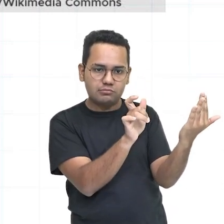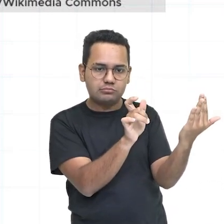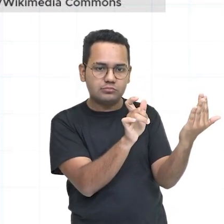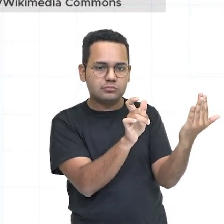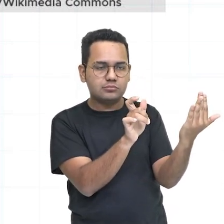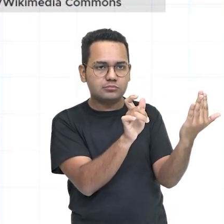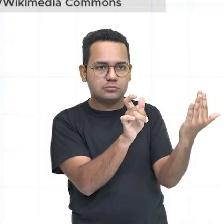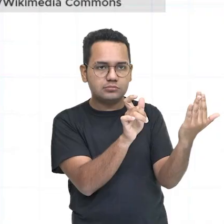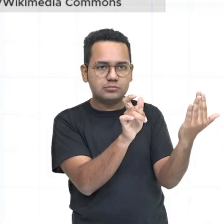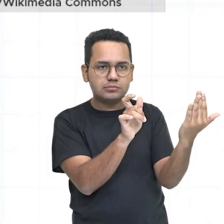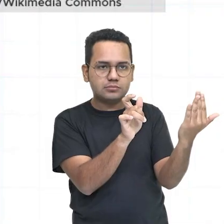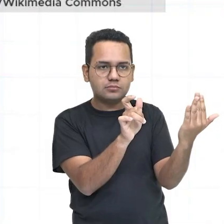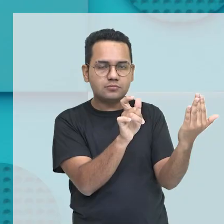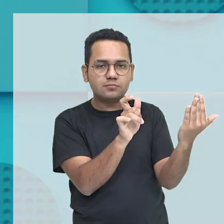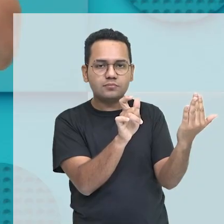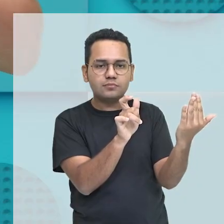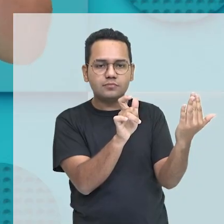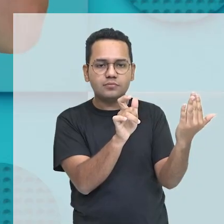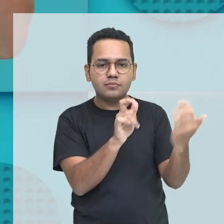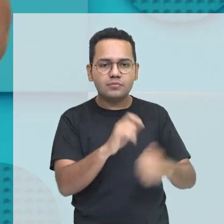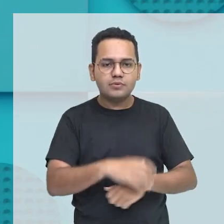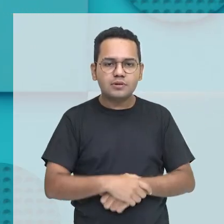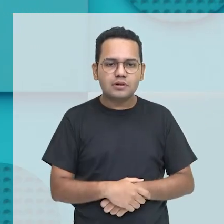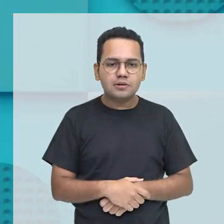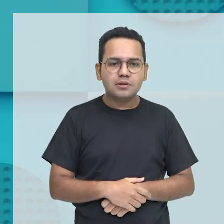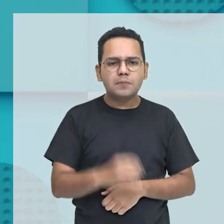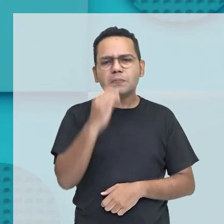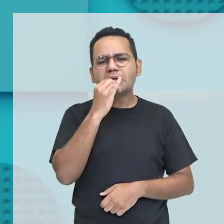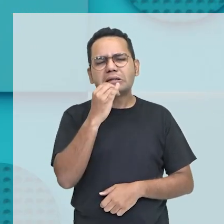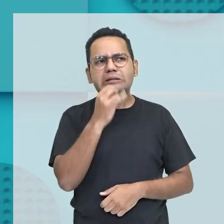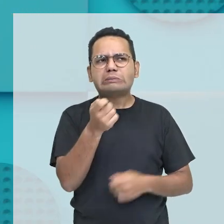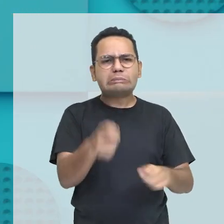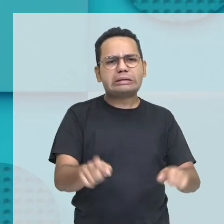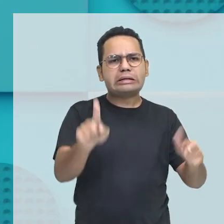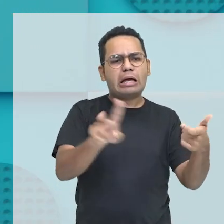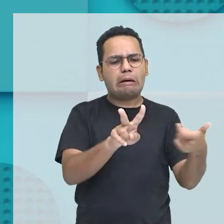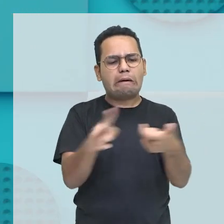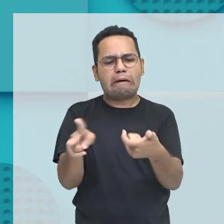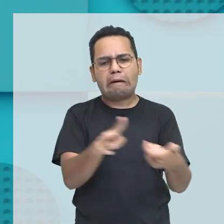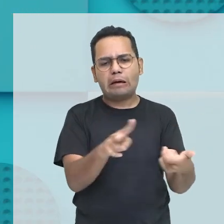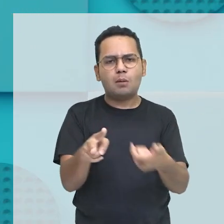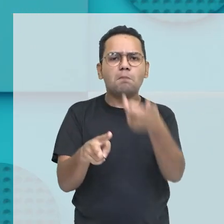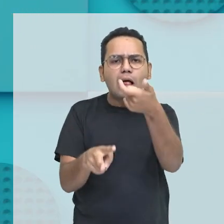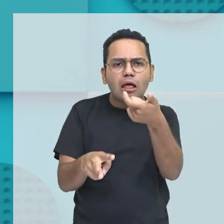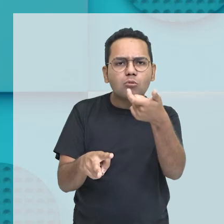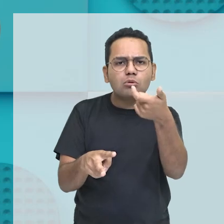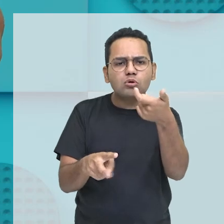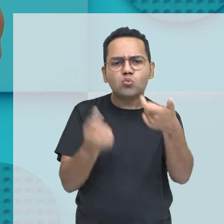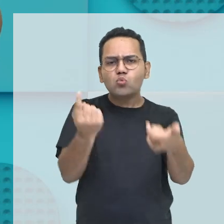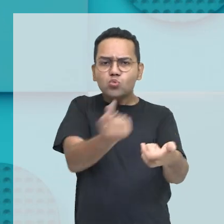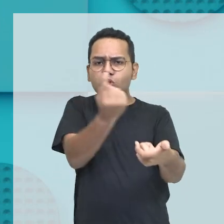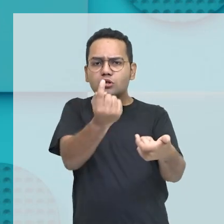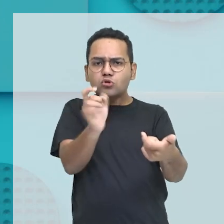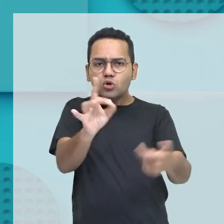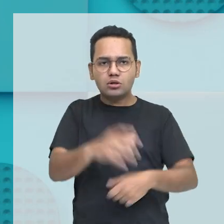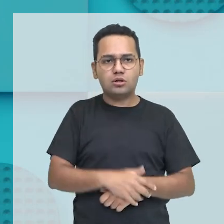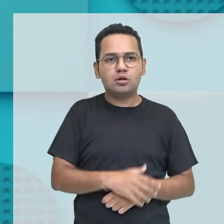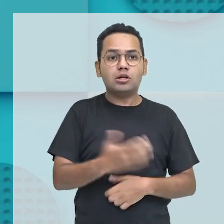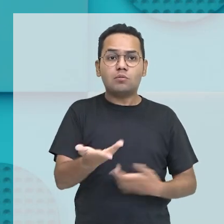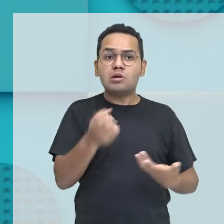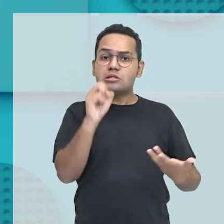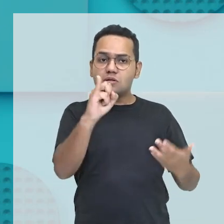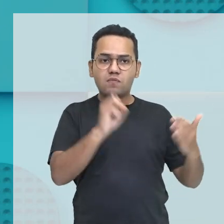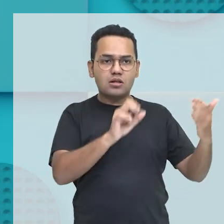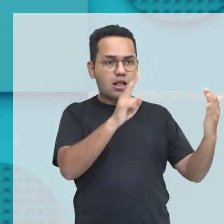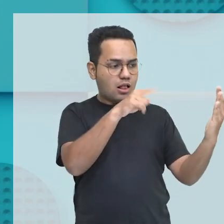esse texto aí, eu não preciso falar palavrinha por palavrinha, né? Eu consigo entender que é a expansão